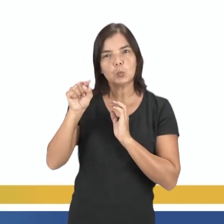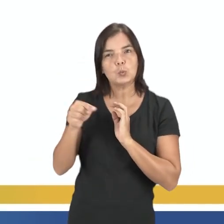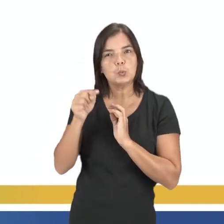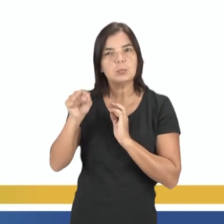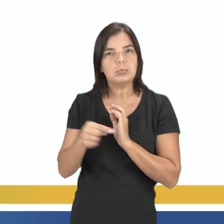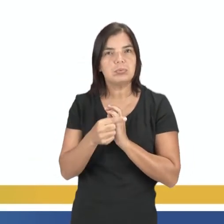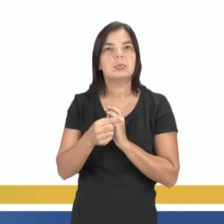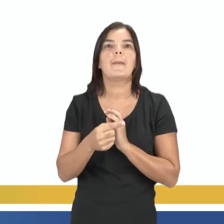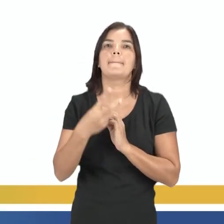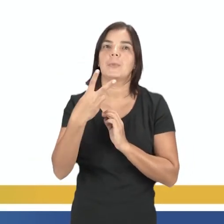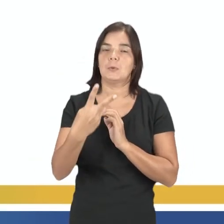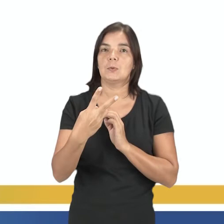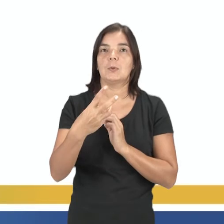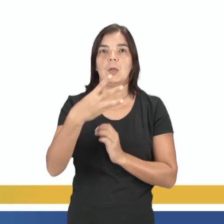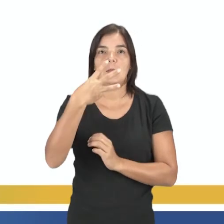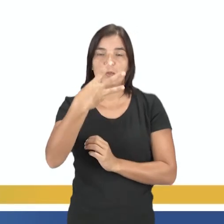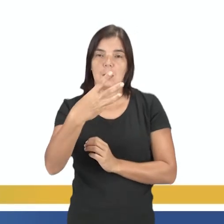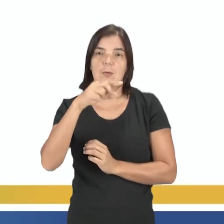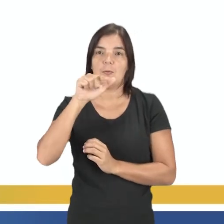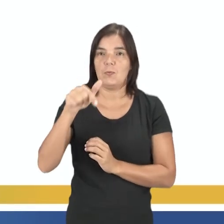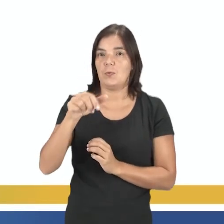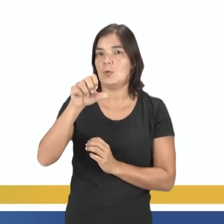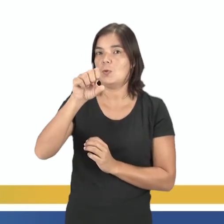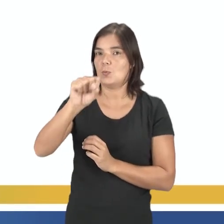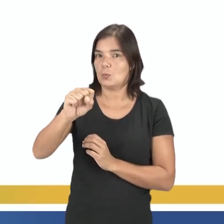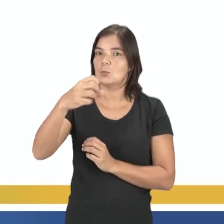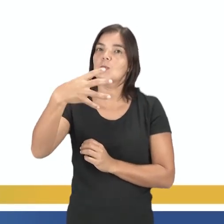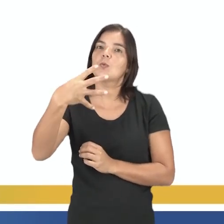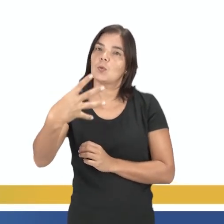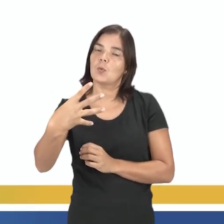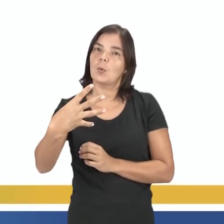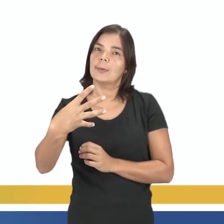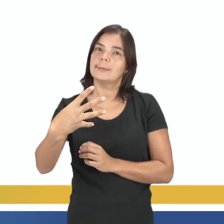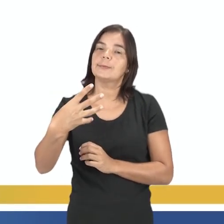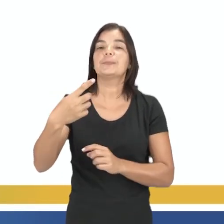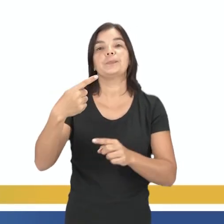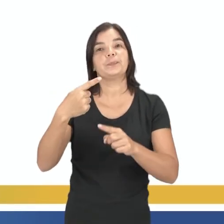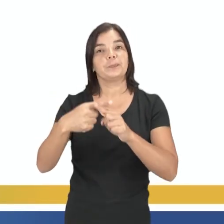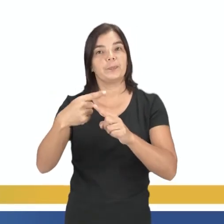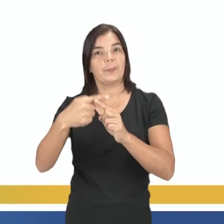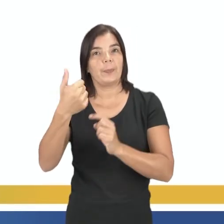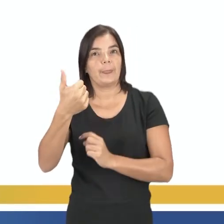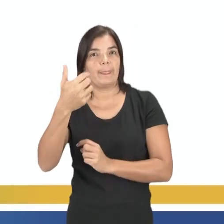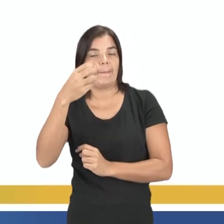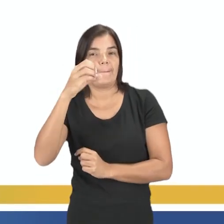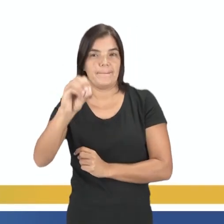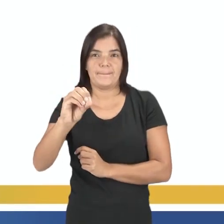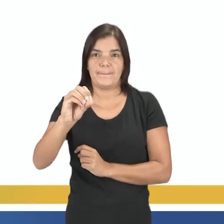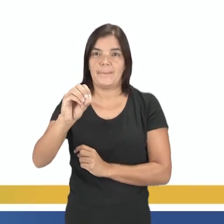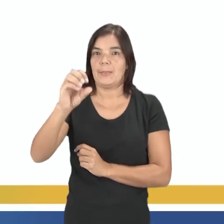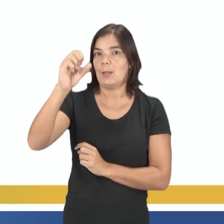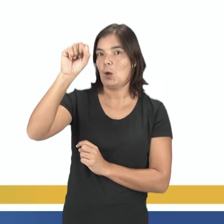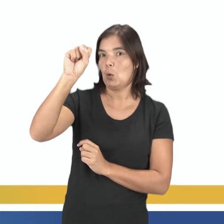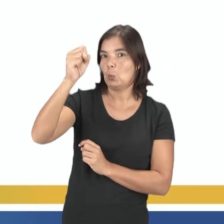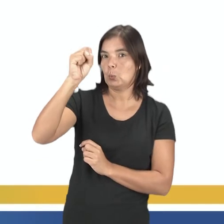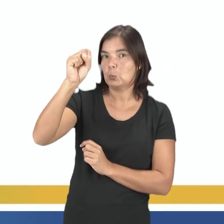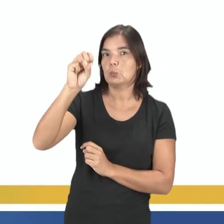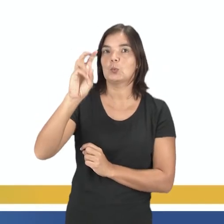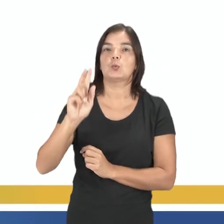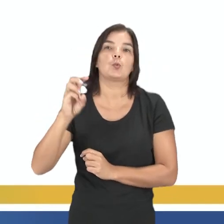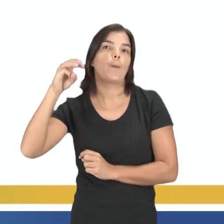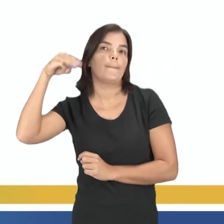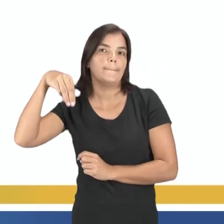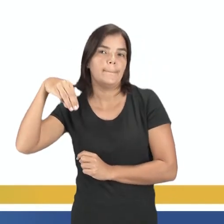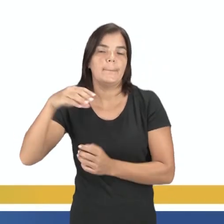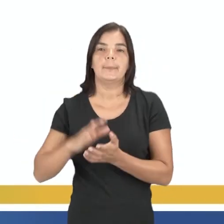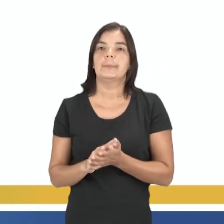3 e mais 2. A vírgula vai ficar entre o 3 e o 8. E você moveu 8 casas, é o número que vai ficar no expoente. Então,